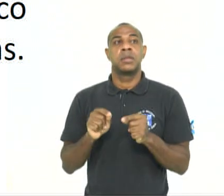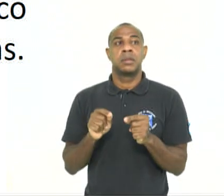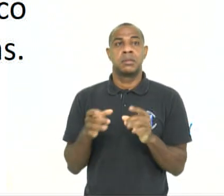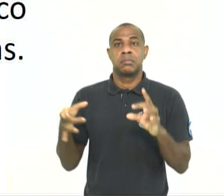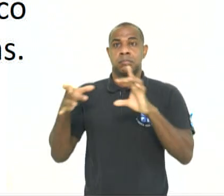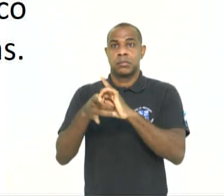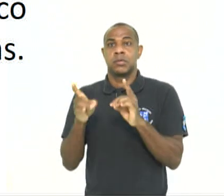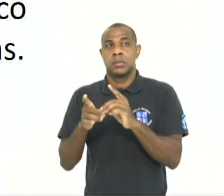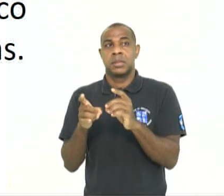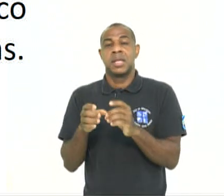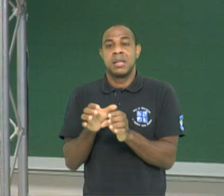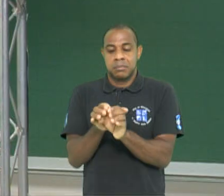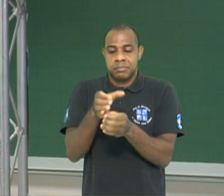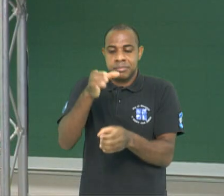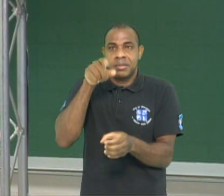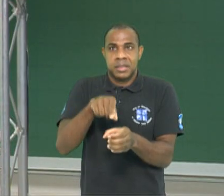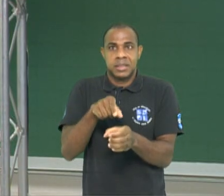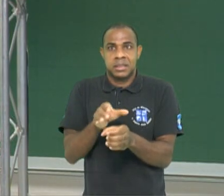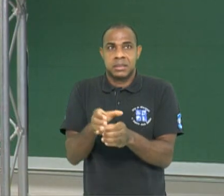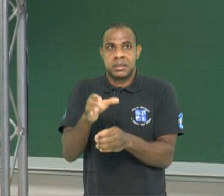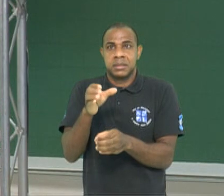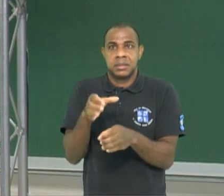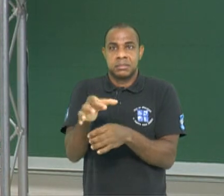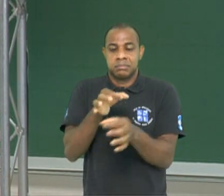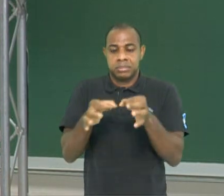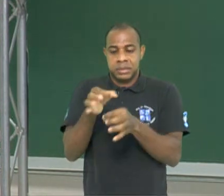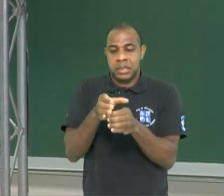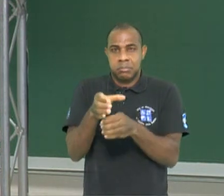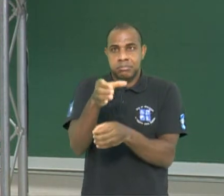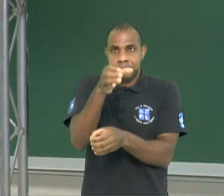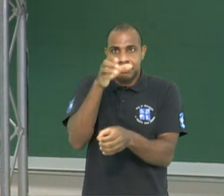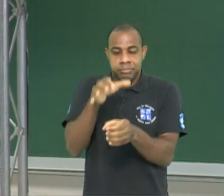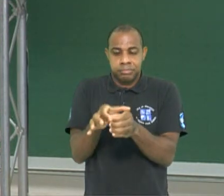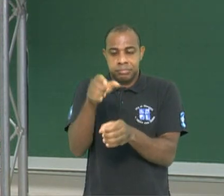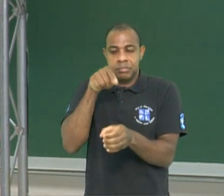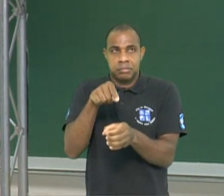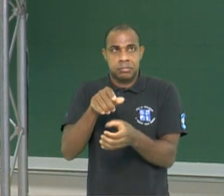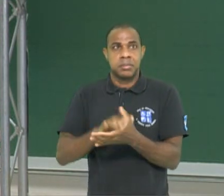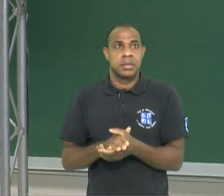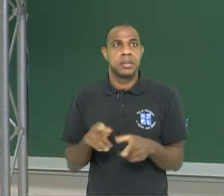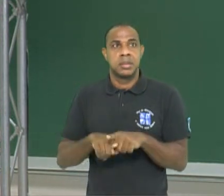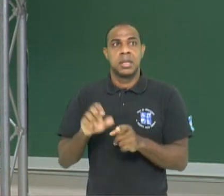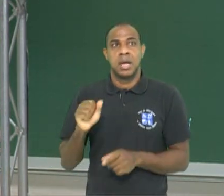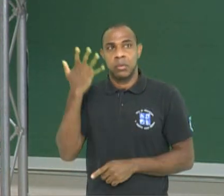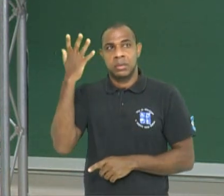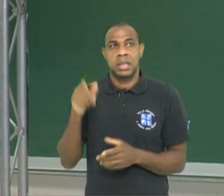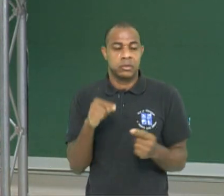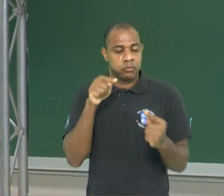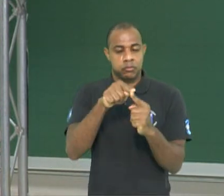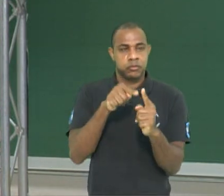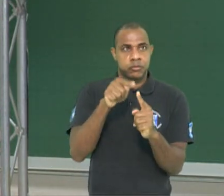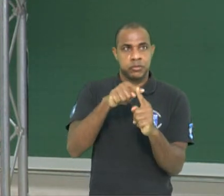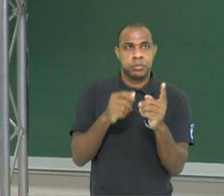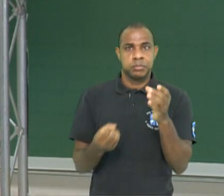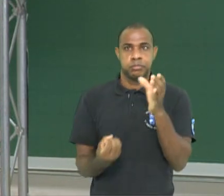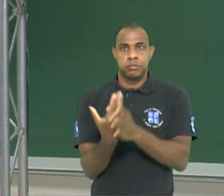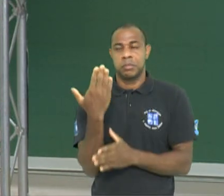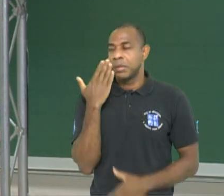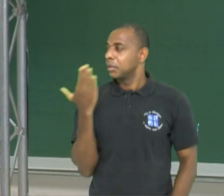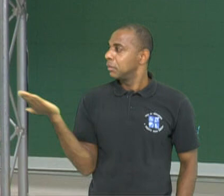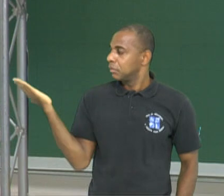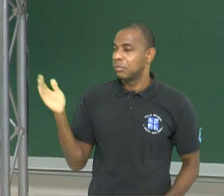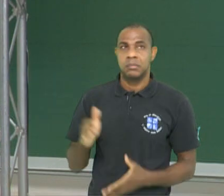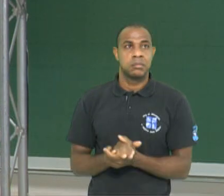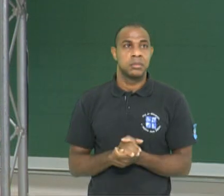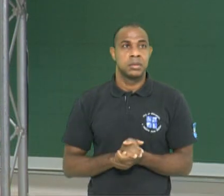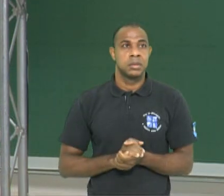das células-troncos embrionárias, que nós já estudamos lá aulas atrás. Então, aqui acontece, né, o tipo, né, de formação,